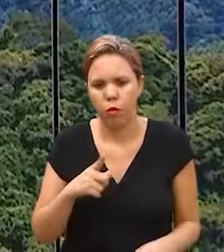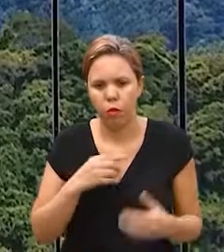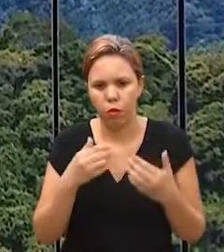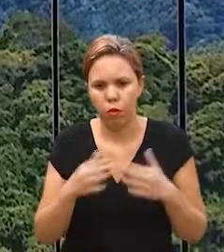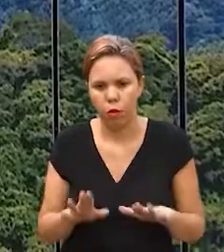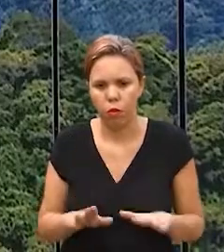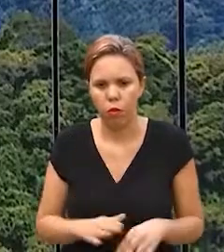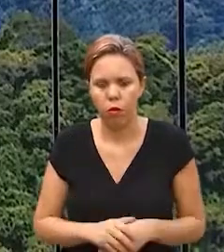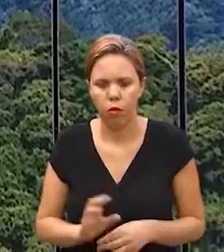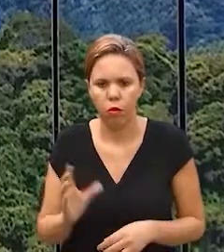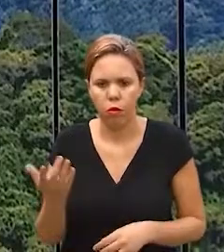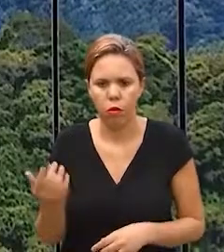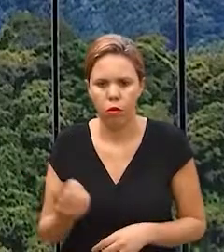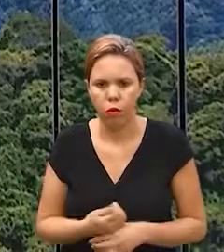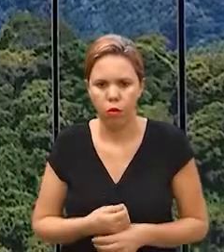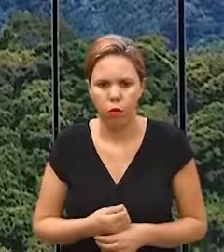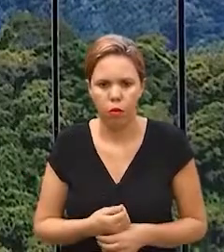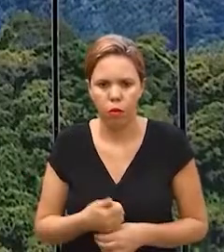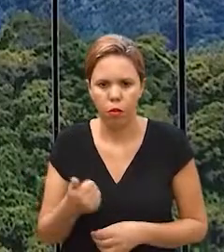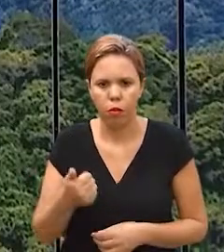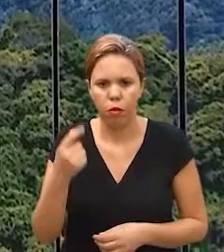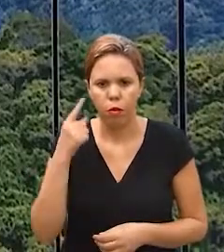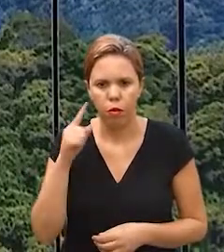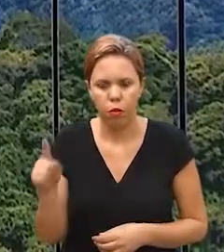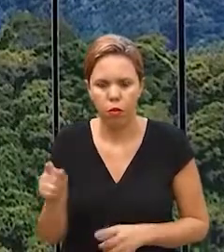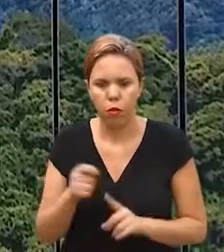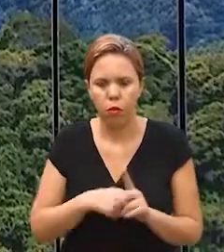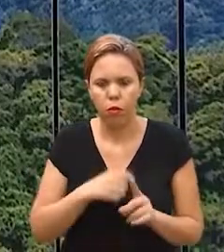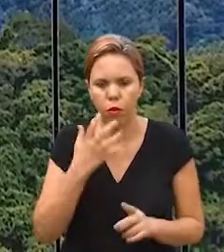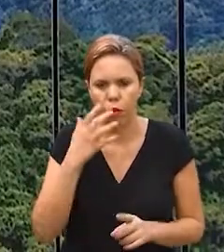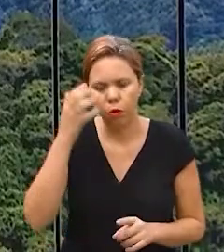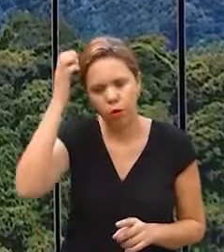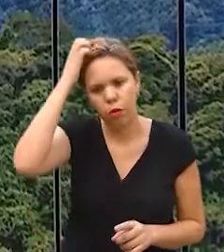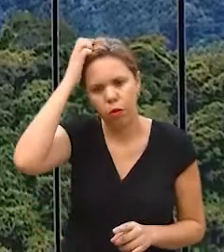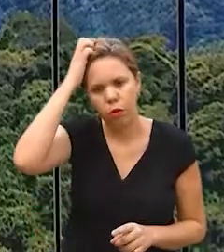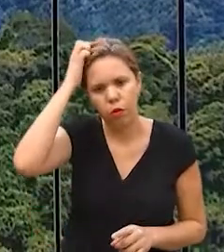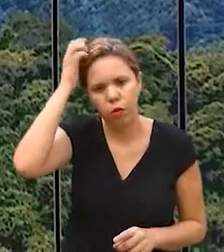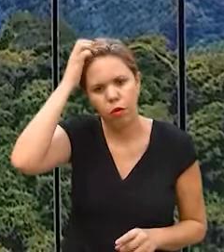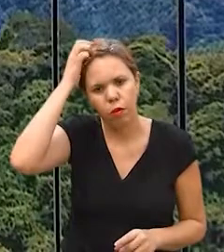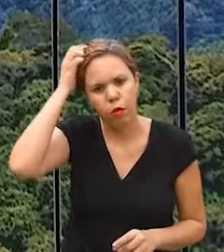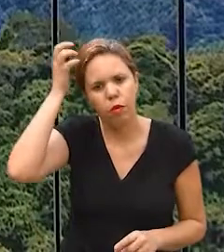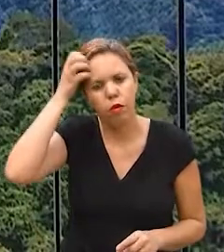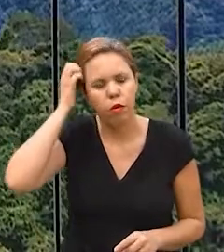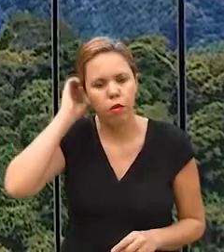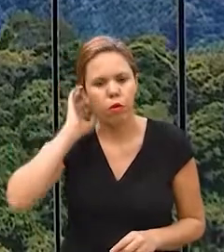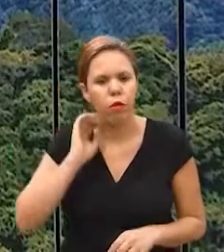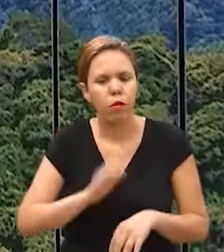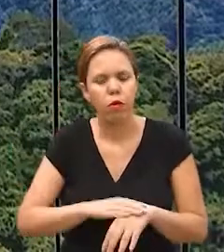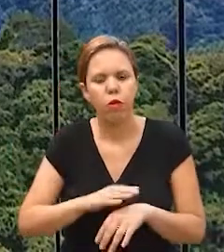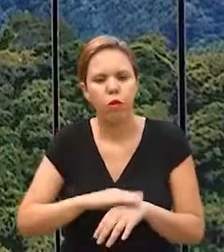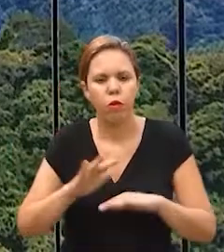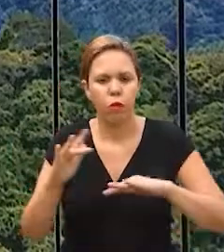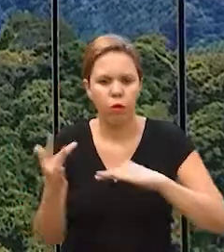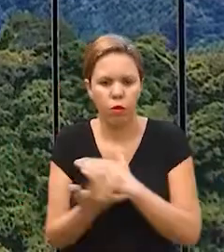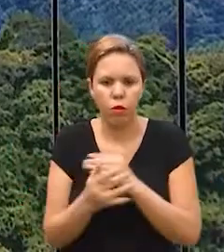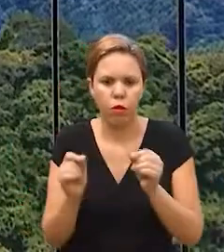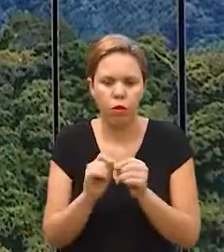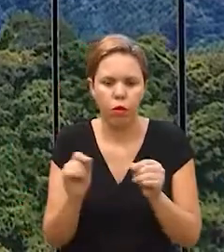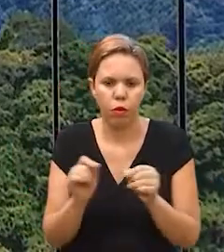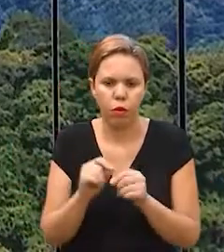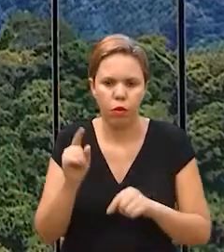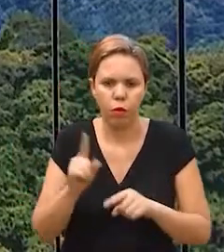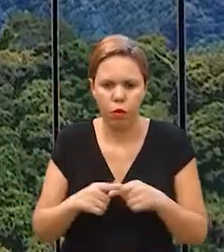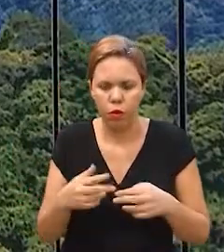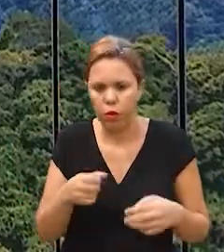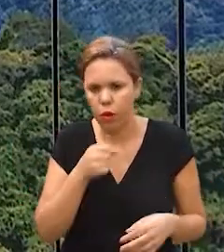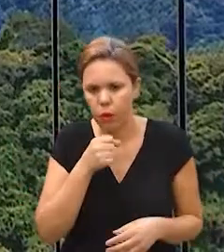no primeiro dia útil do mês de fevereiro. A própria mídia tem feito matérias,